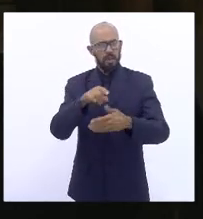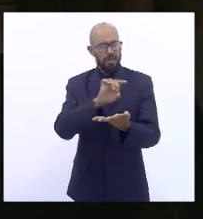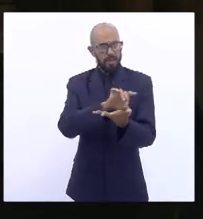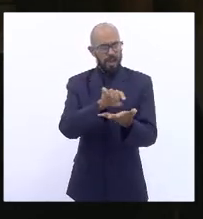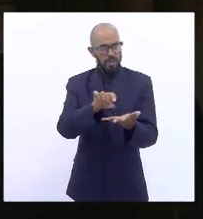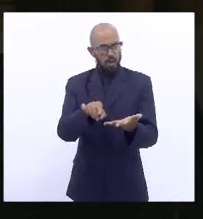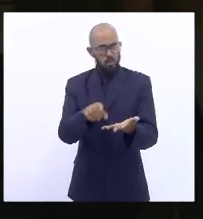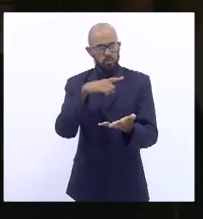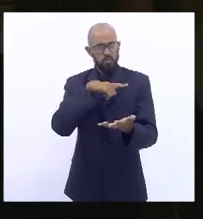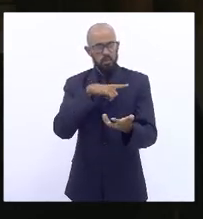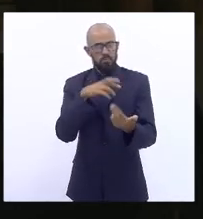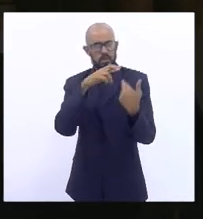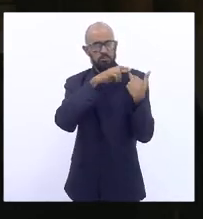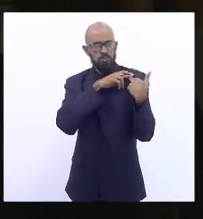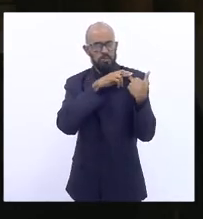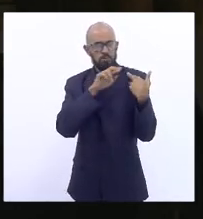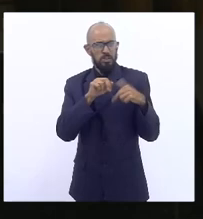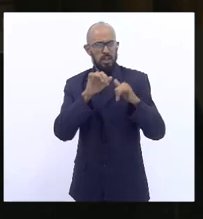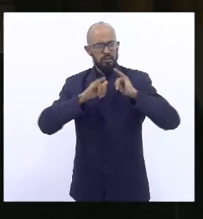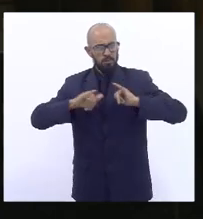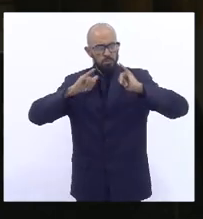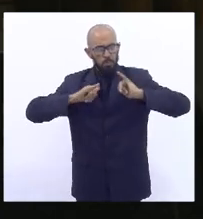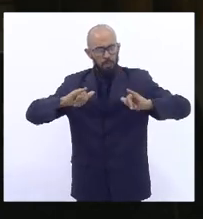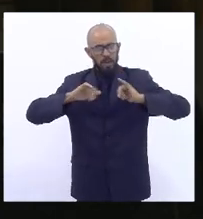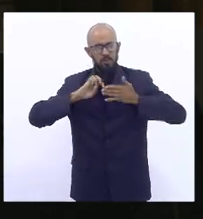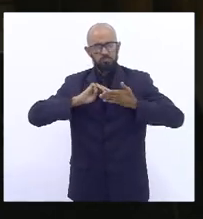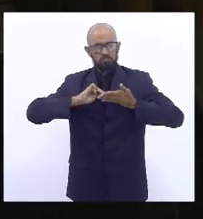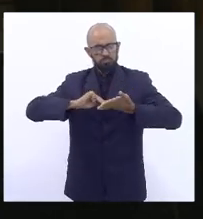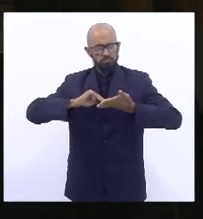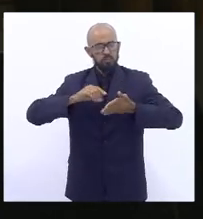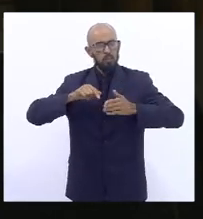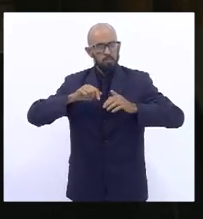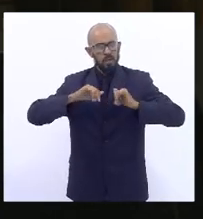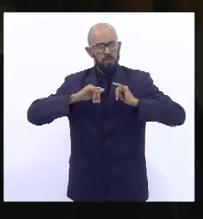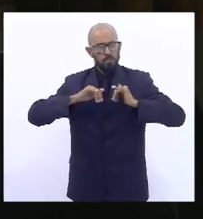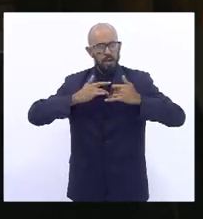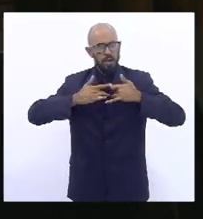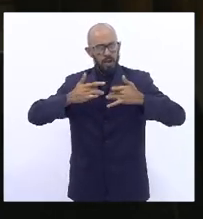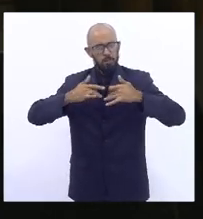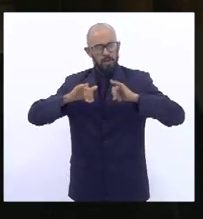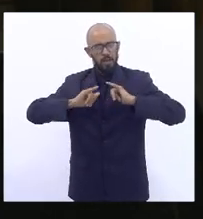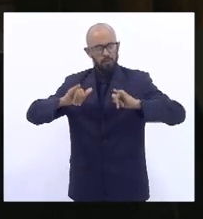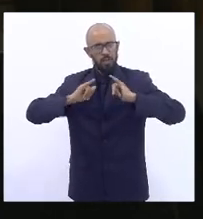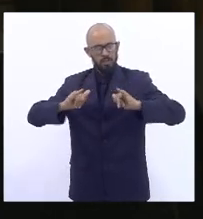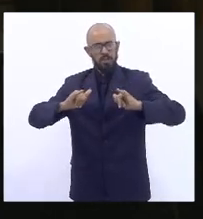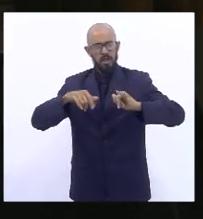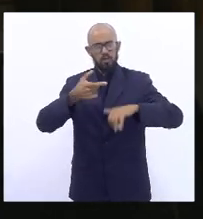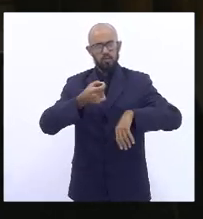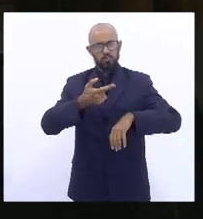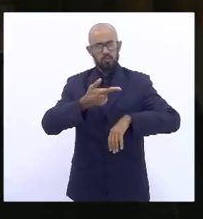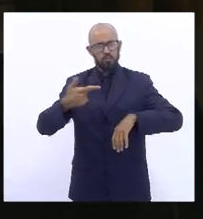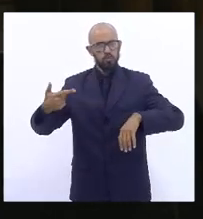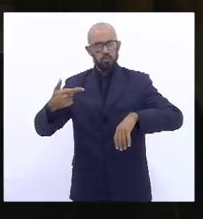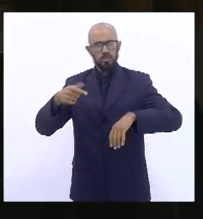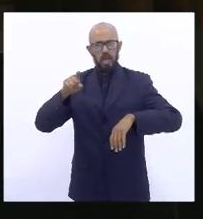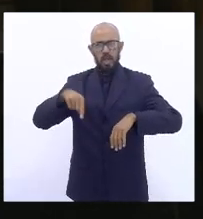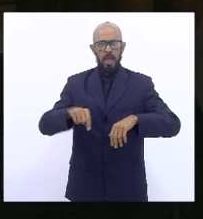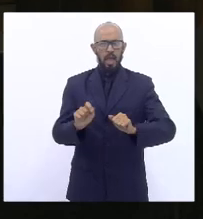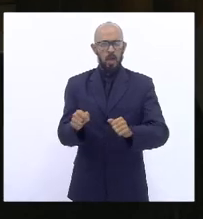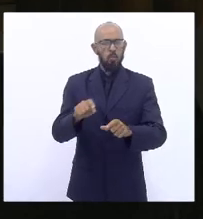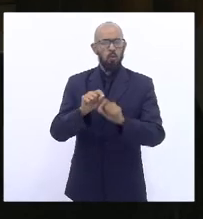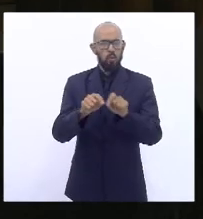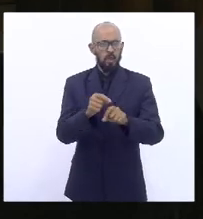missão a ser propagada, a ser defendida na campanha da Fraternidade 2022, é justamente a